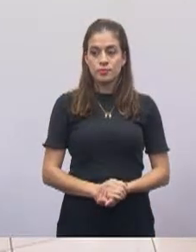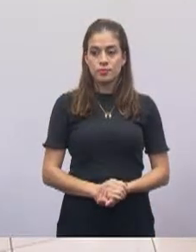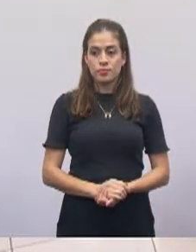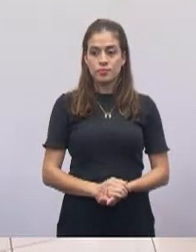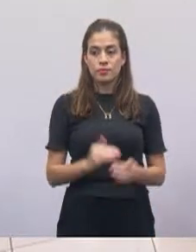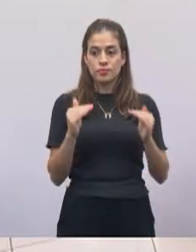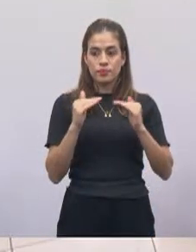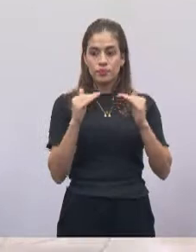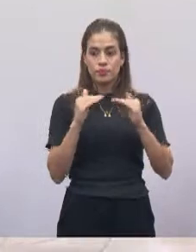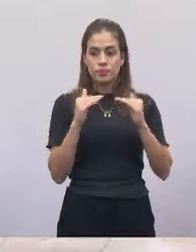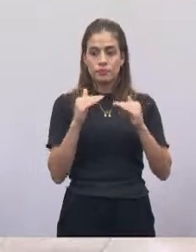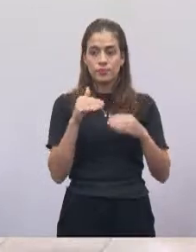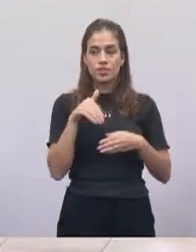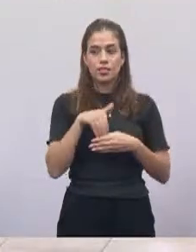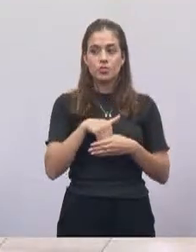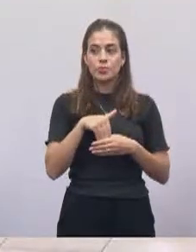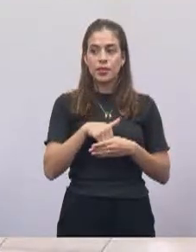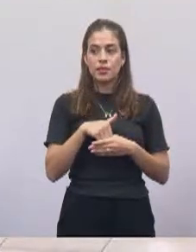Favorável.